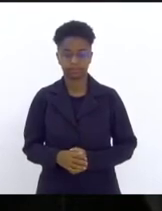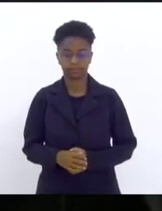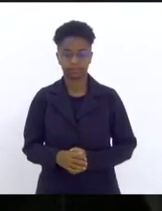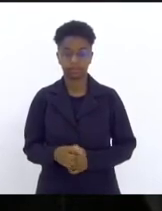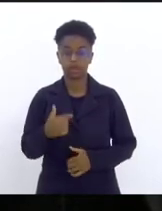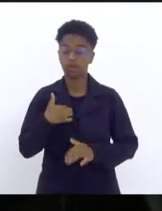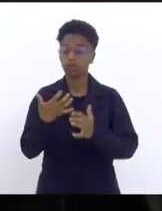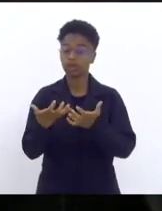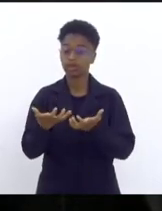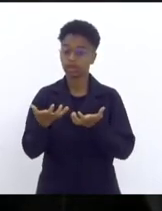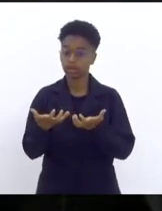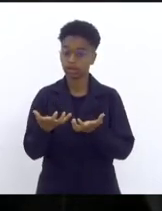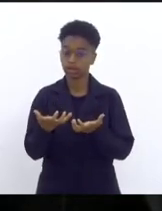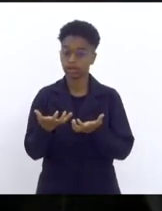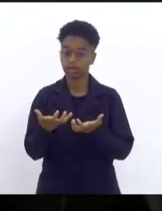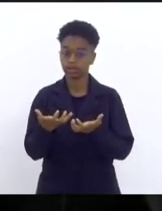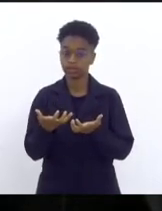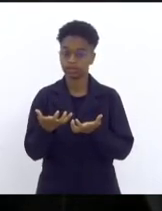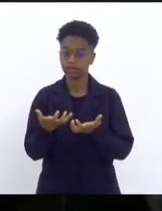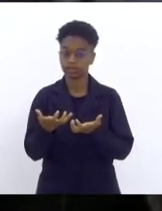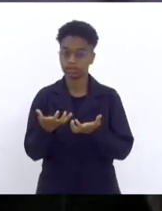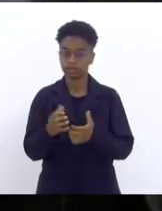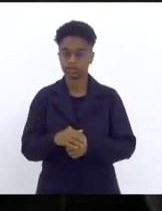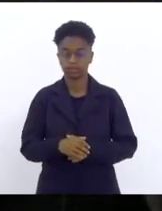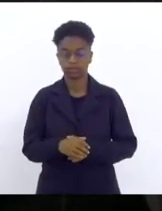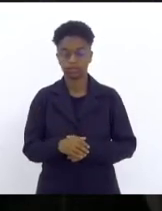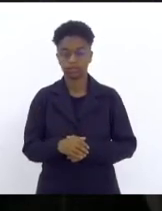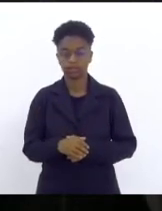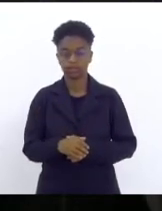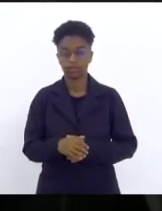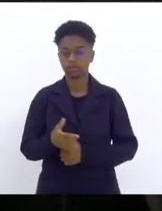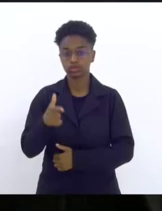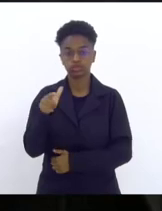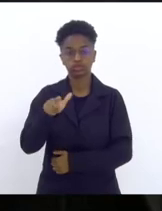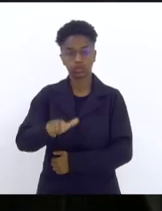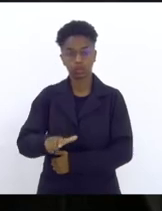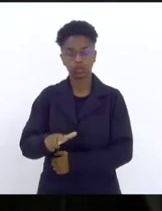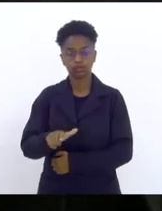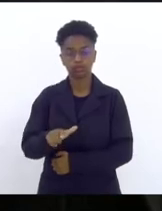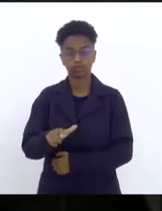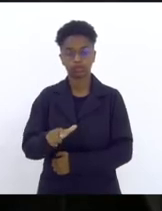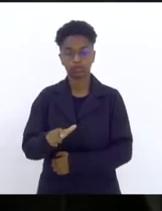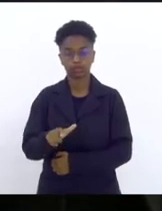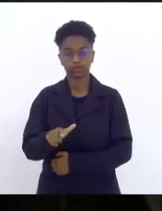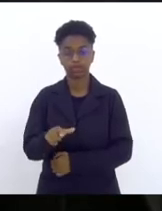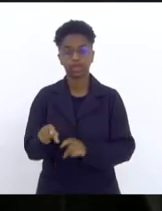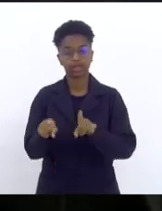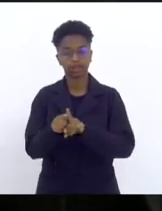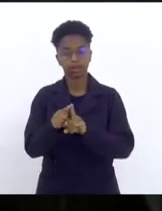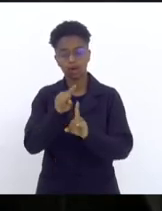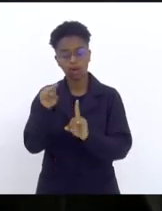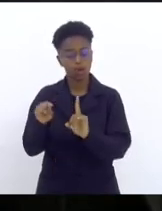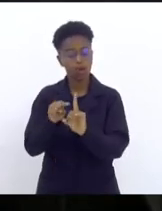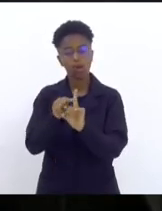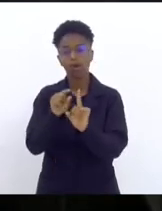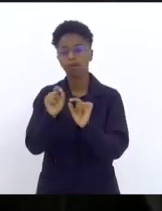eu queria de forma recorrente e proposital